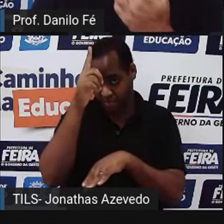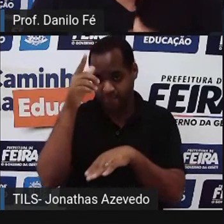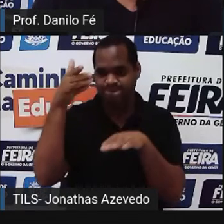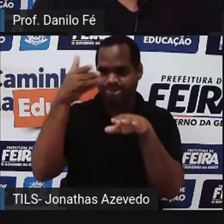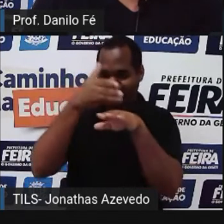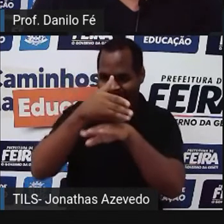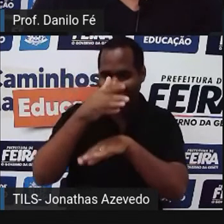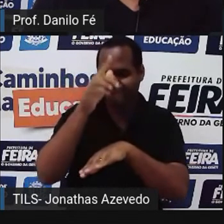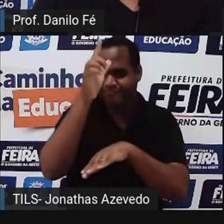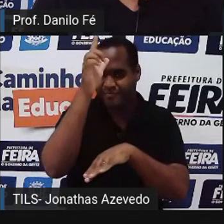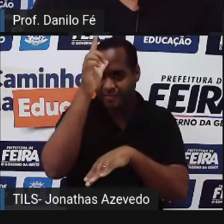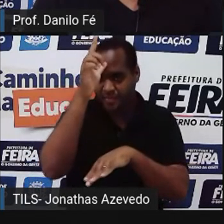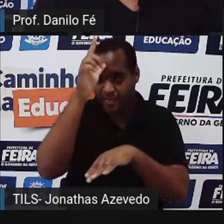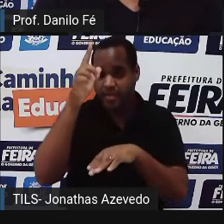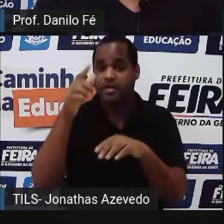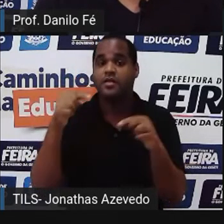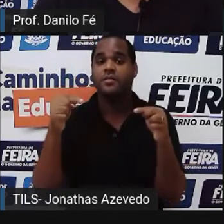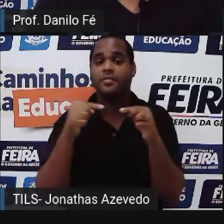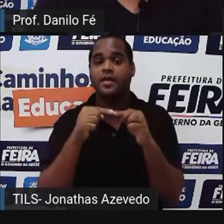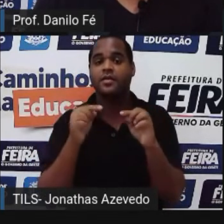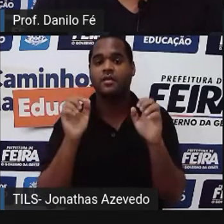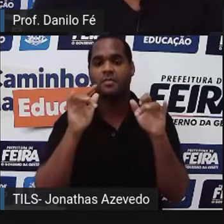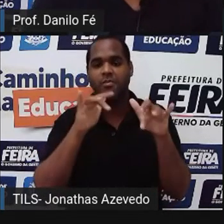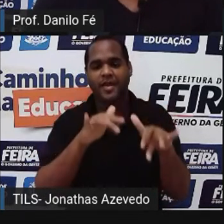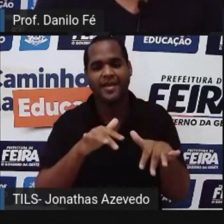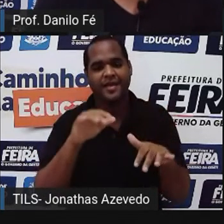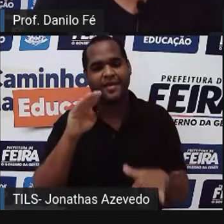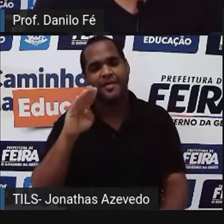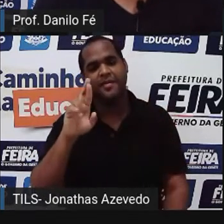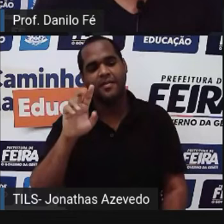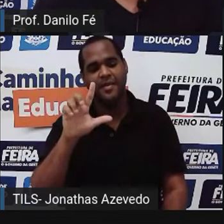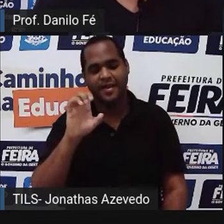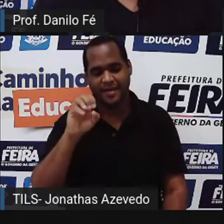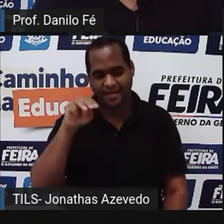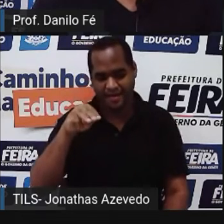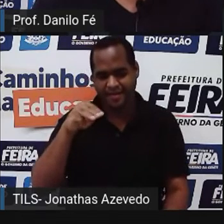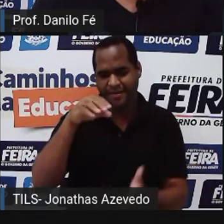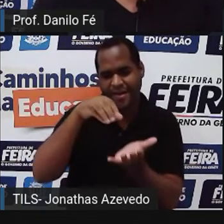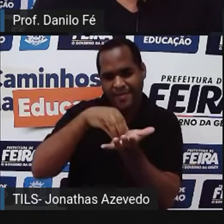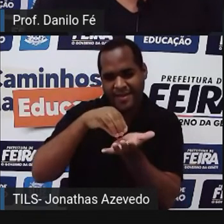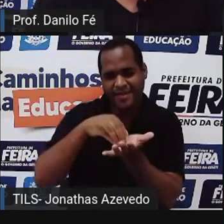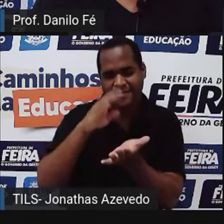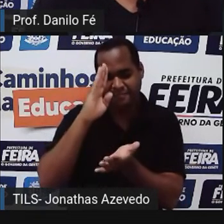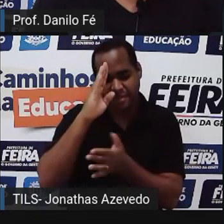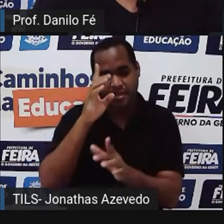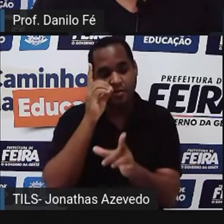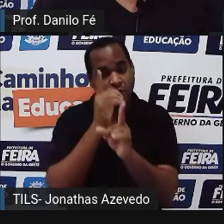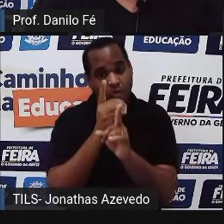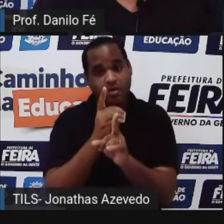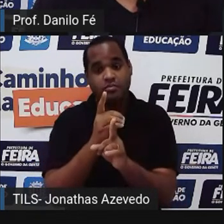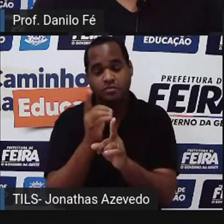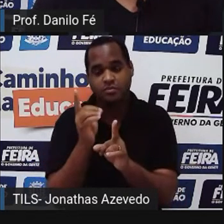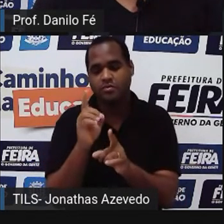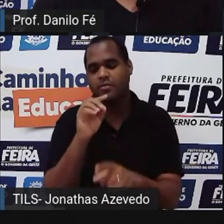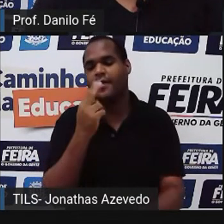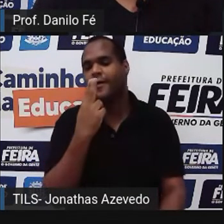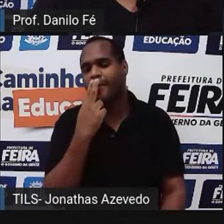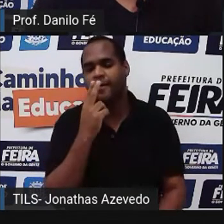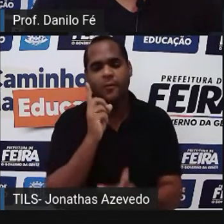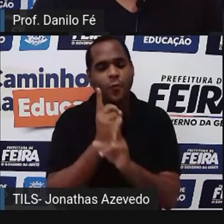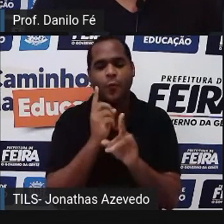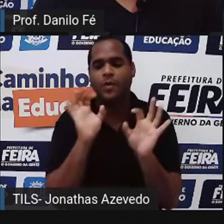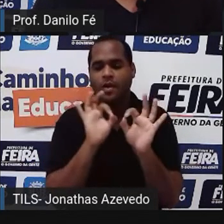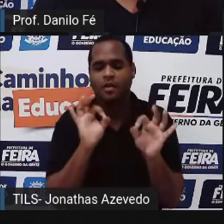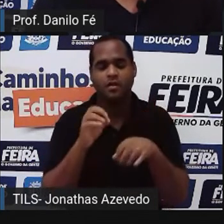a Alemanha e chegam até Berlim, que é a capital da Alemanha. Não encontram Hitler porque poucas